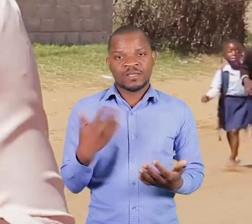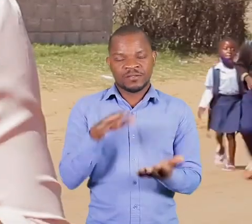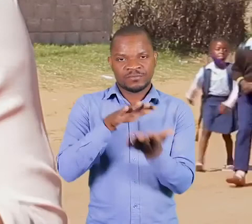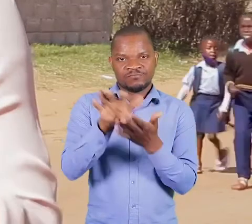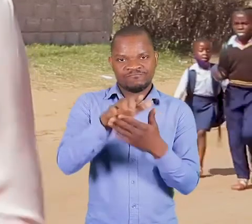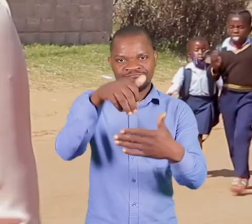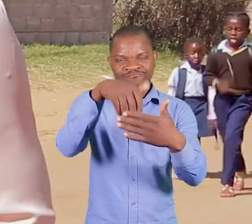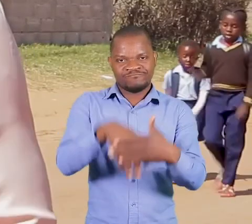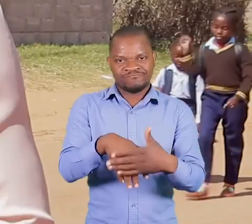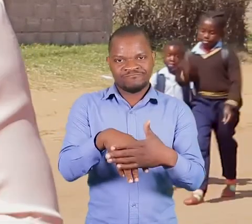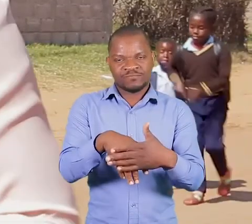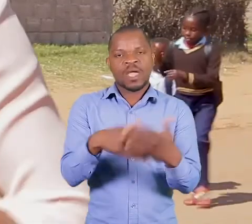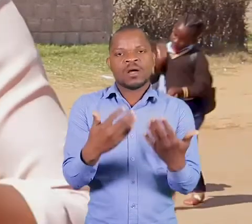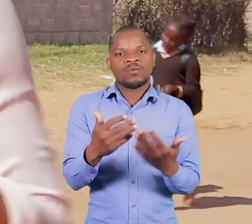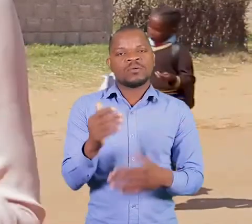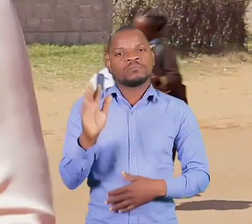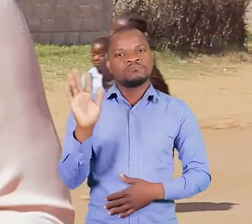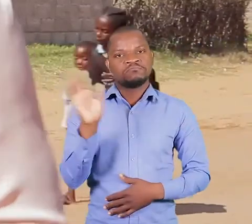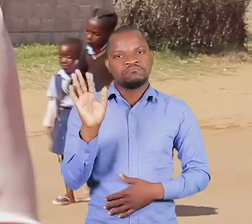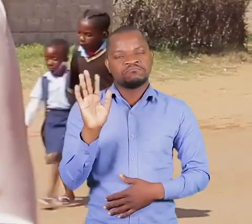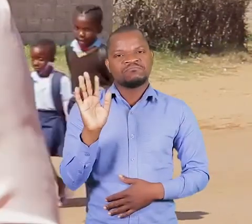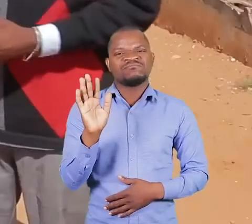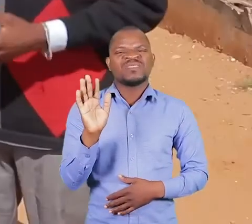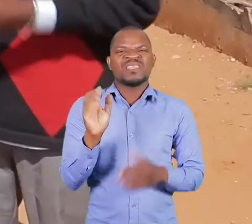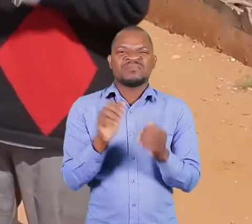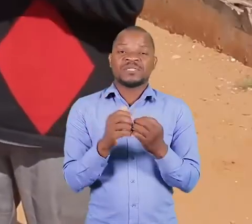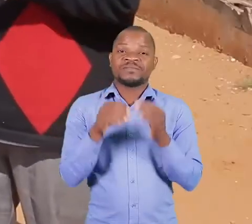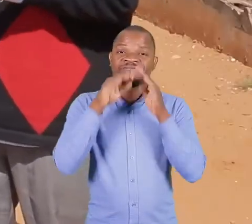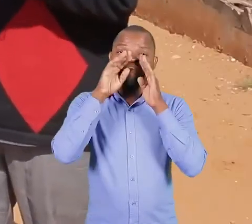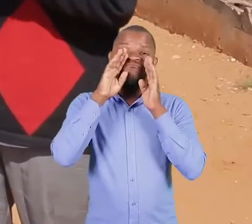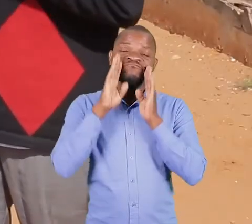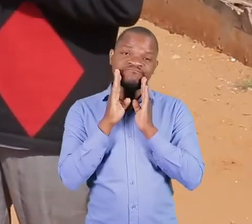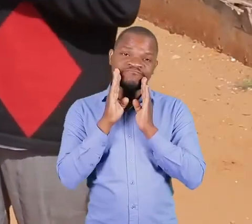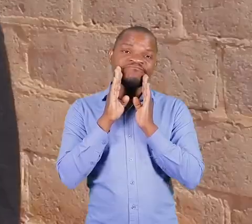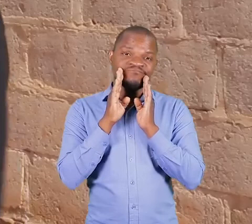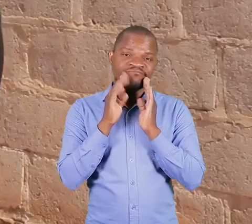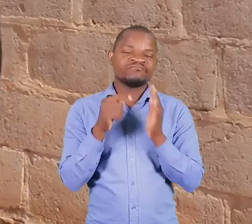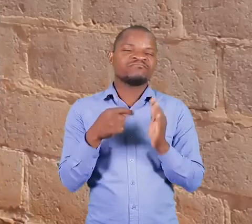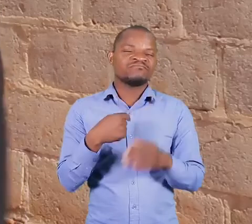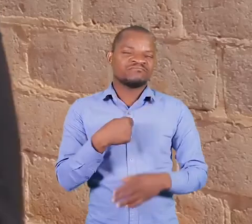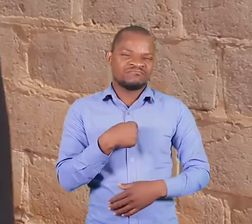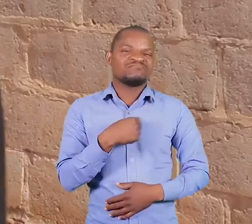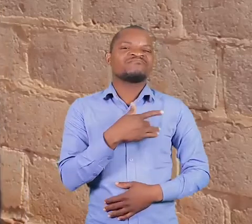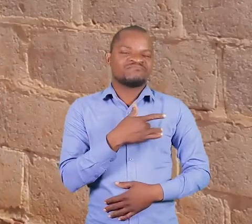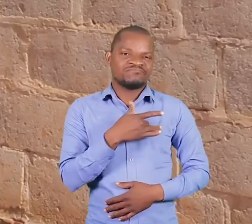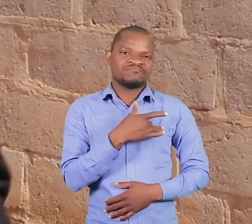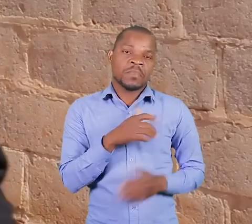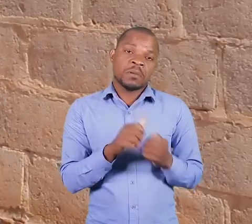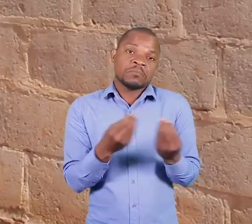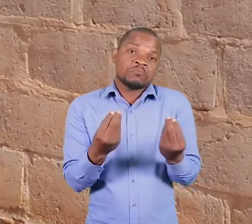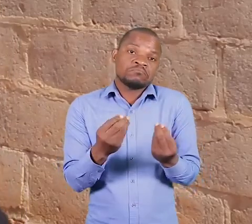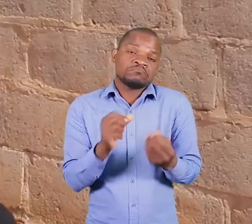Bom, depois desta explicação, chegou a hora de nos despedirmos. Eu sei, é triste e eu também sinto isso,